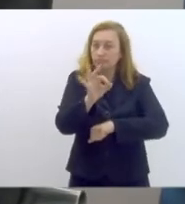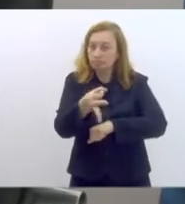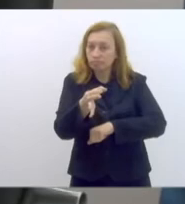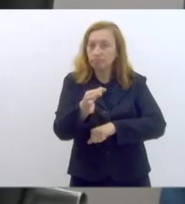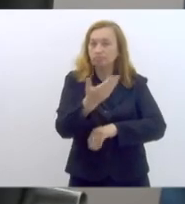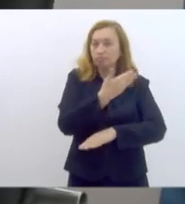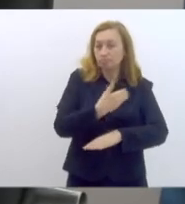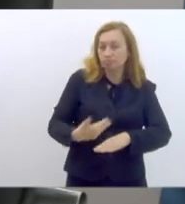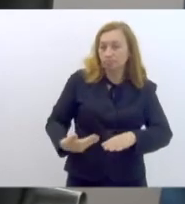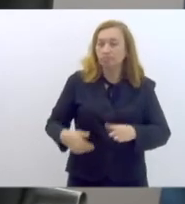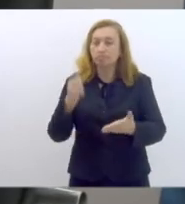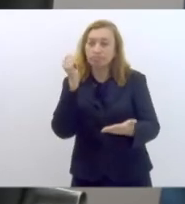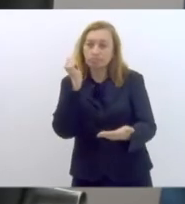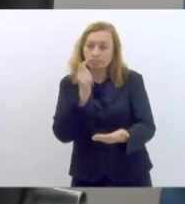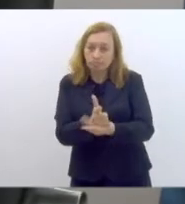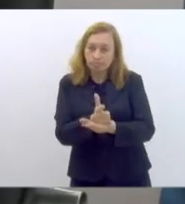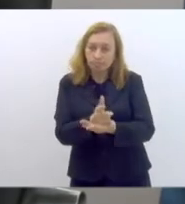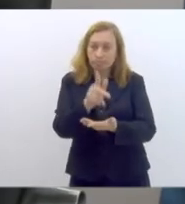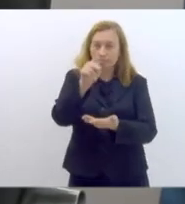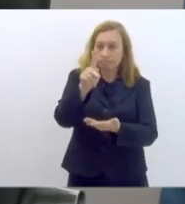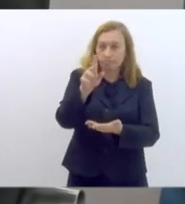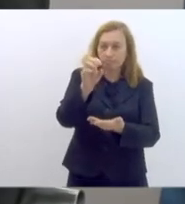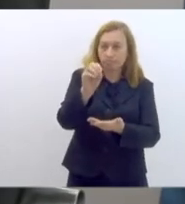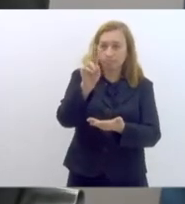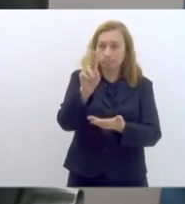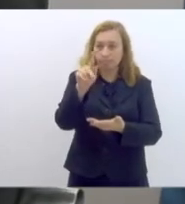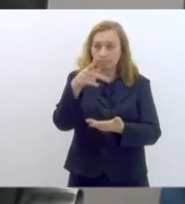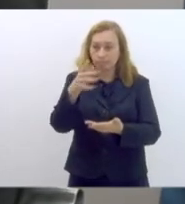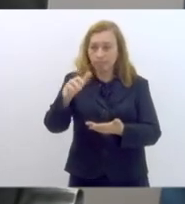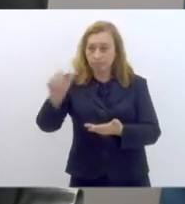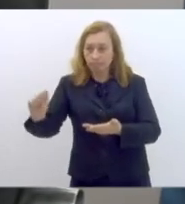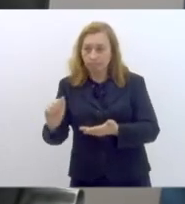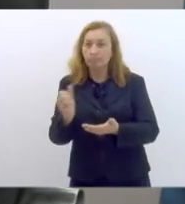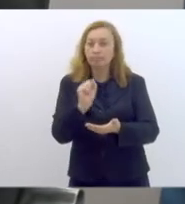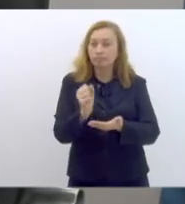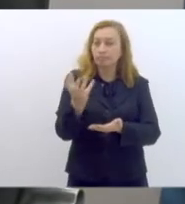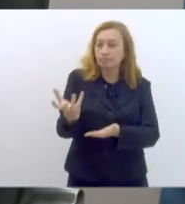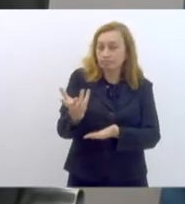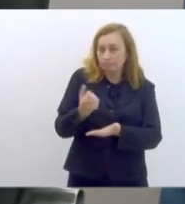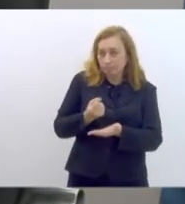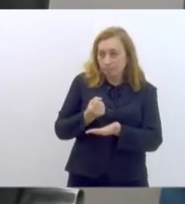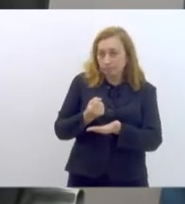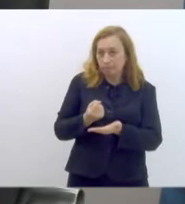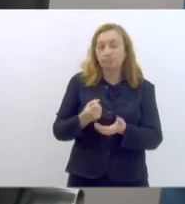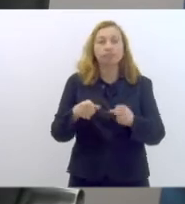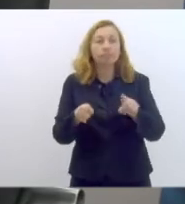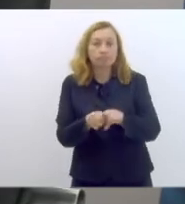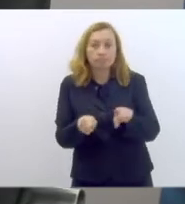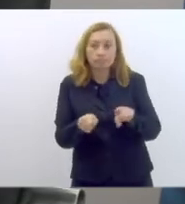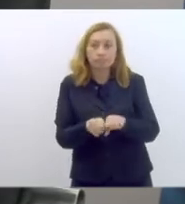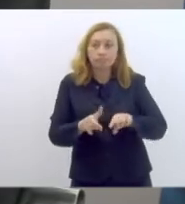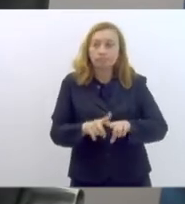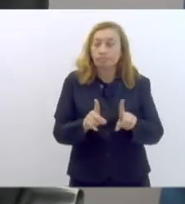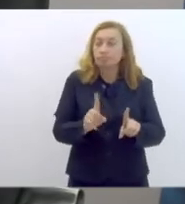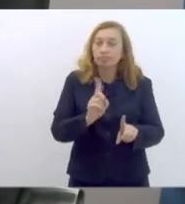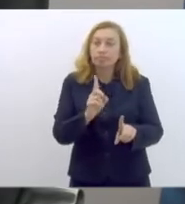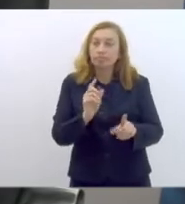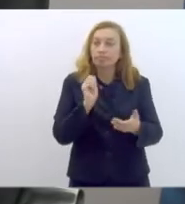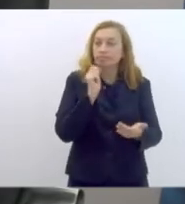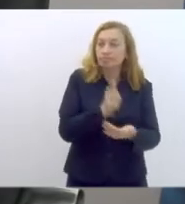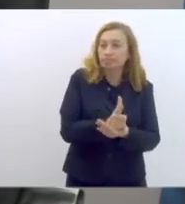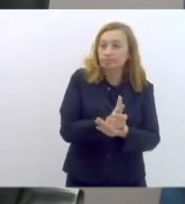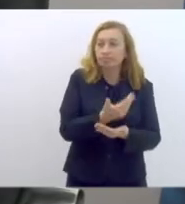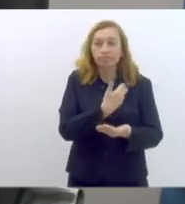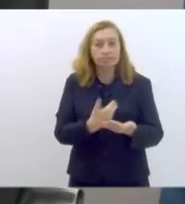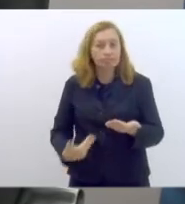governo paga pela poupança, ele poderia querer receber pela poupança. Mas ele não paga, ele, o